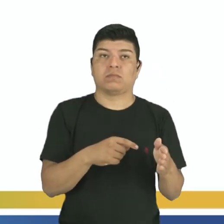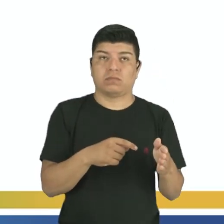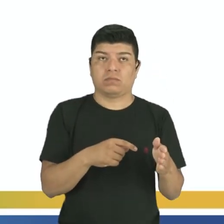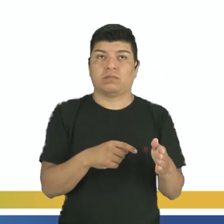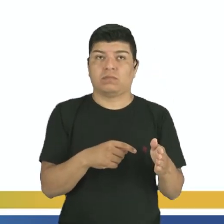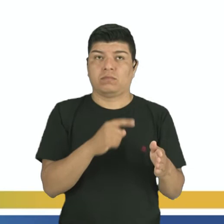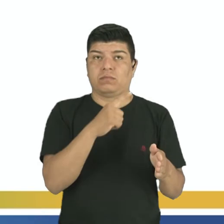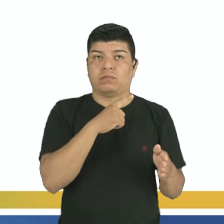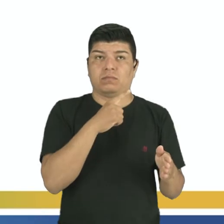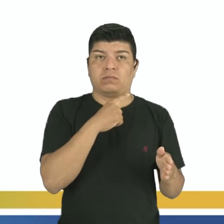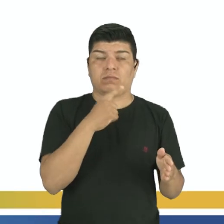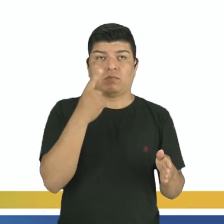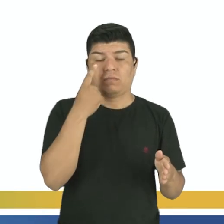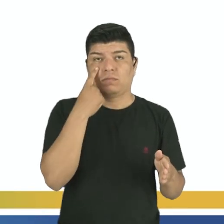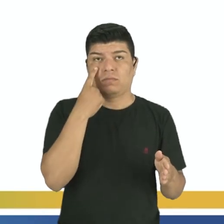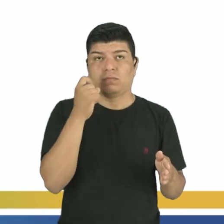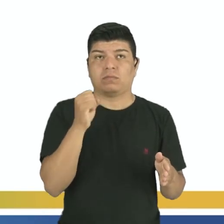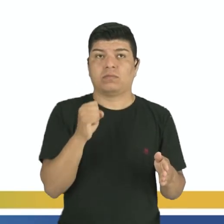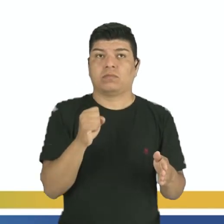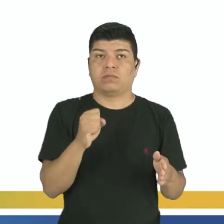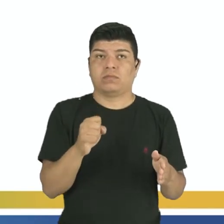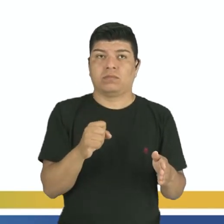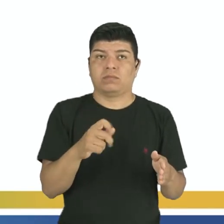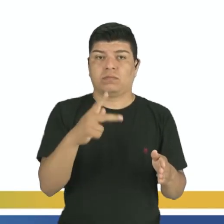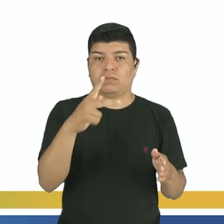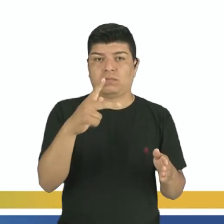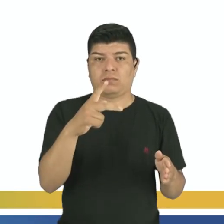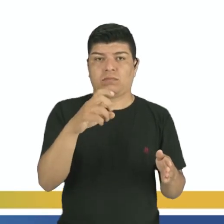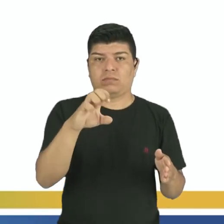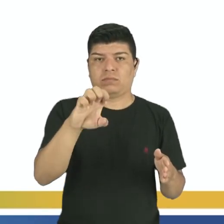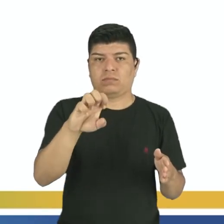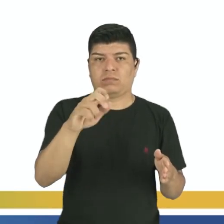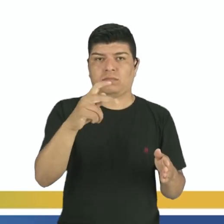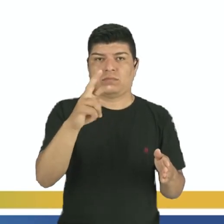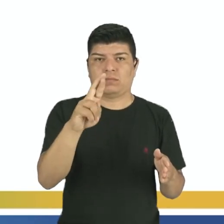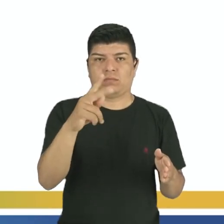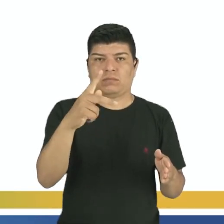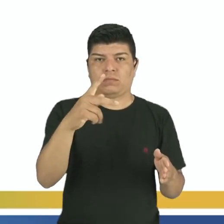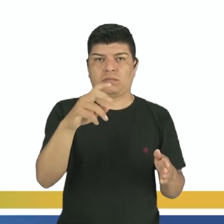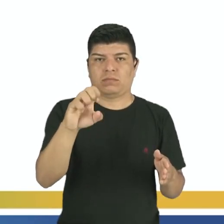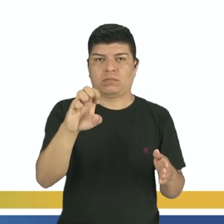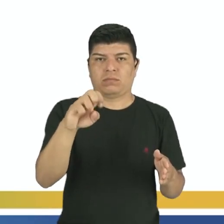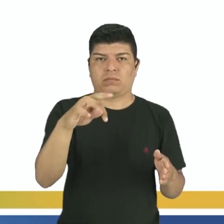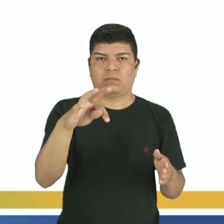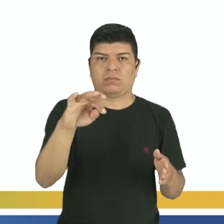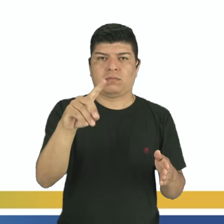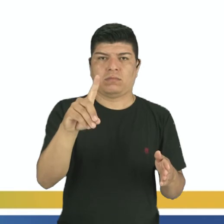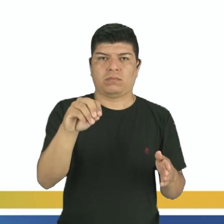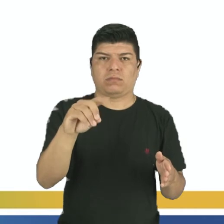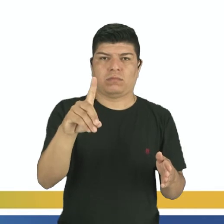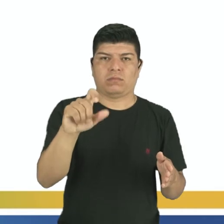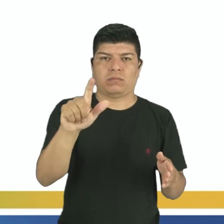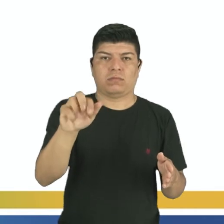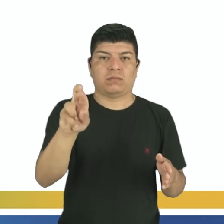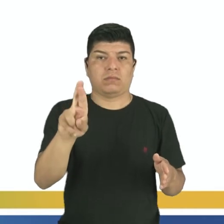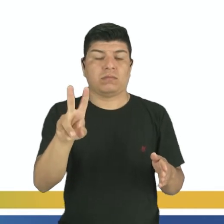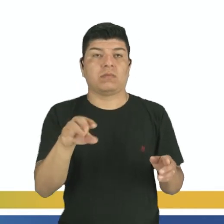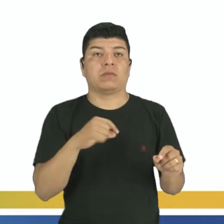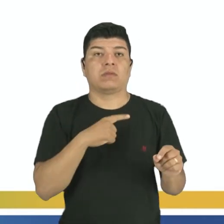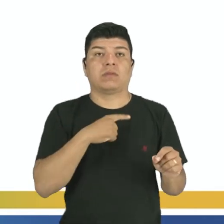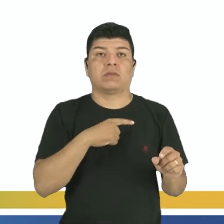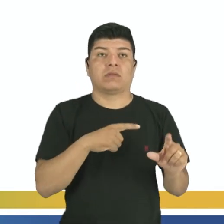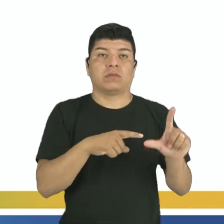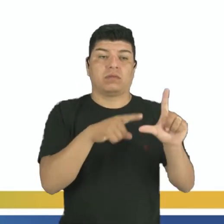você pode estimar, né? Você pode perceber que ele é perpendicular ao lado de 7 centímetros. Então, nesse caso aqui, ó, este